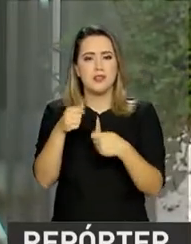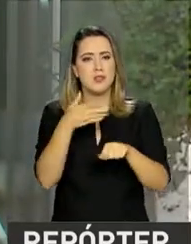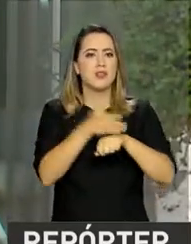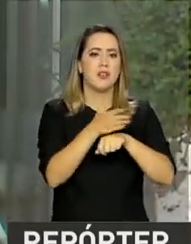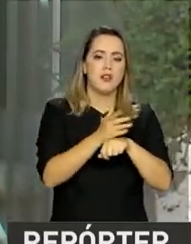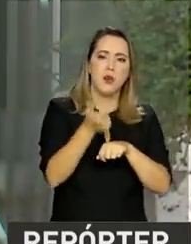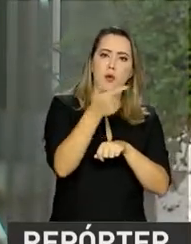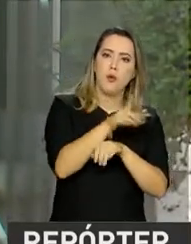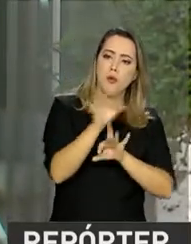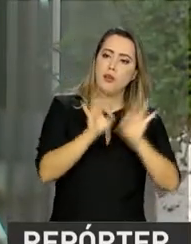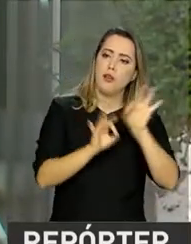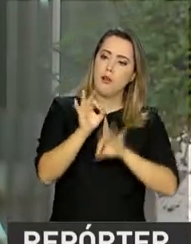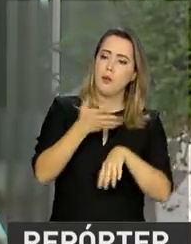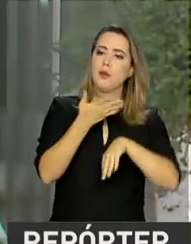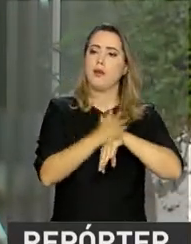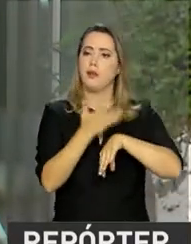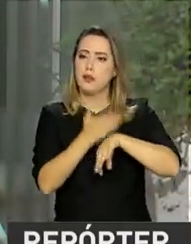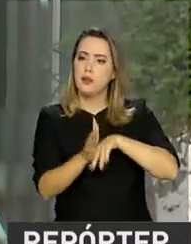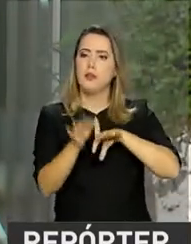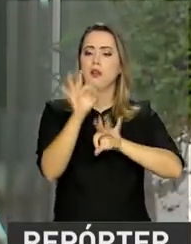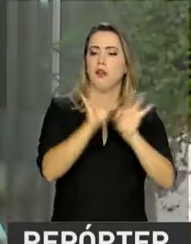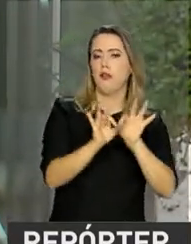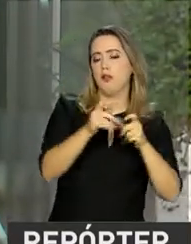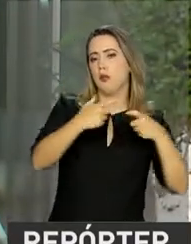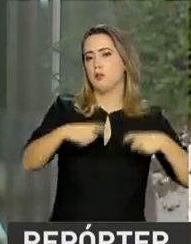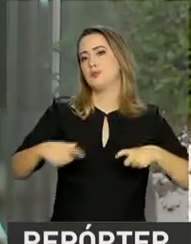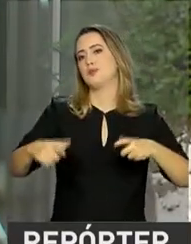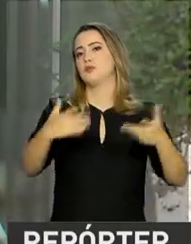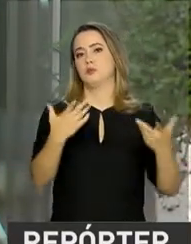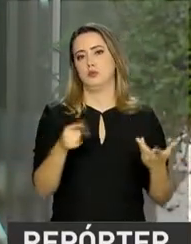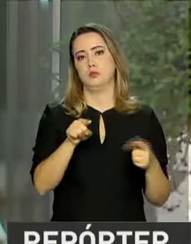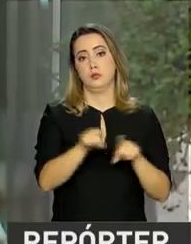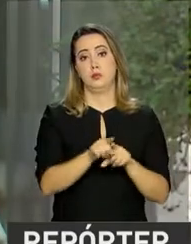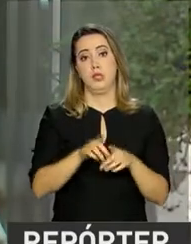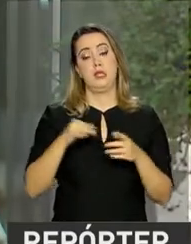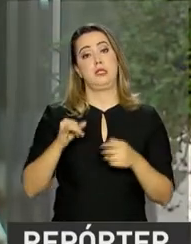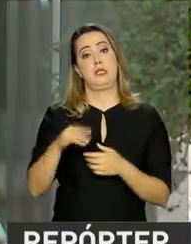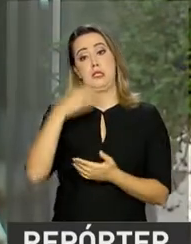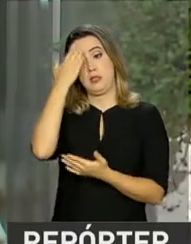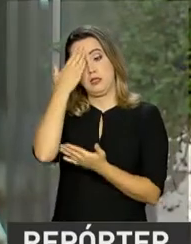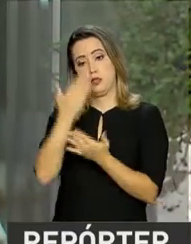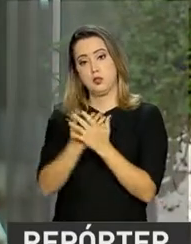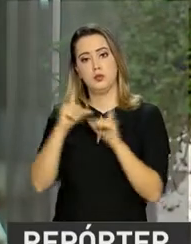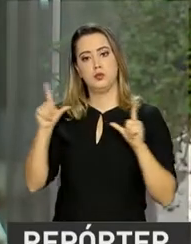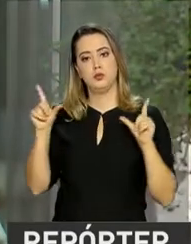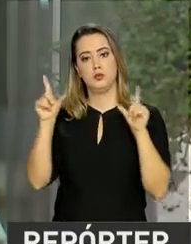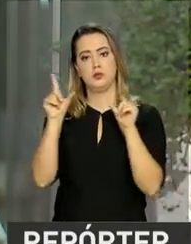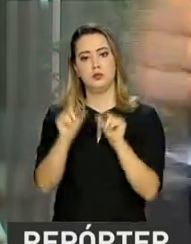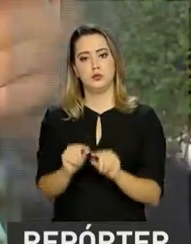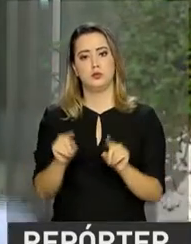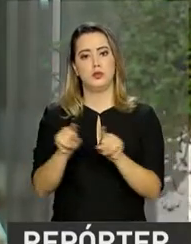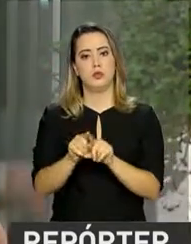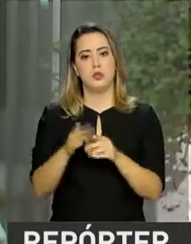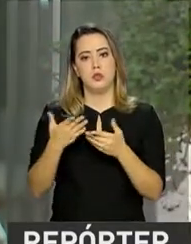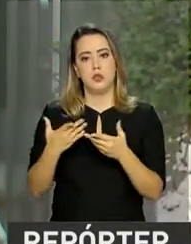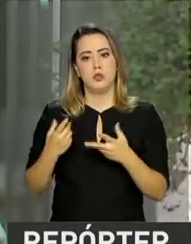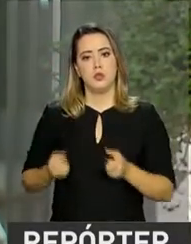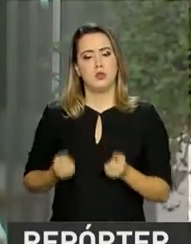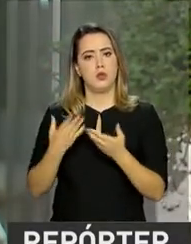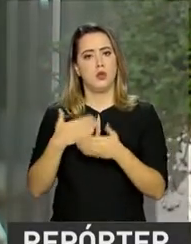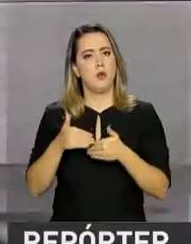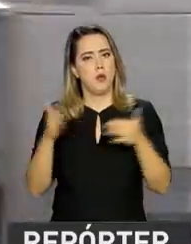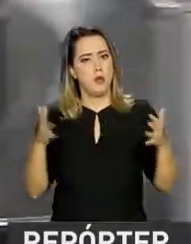trabalhador, eu tenho que adaptá-lo ao meu ambiente de trabalho. Então, quando o empresário tem confiança, ele diminui o seu turnover e ele abre espaço para